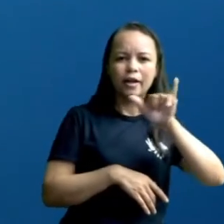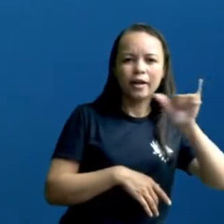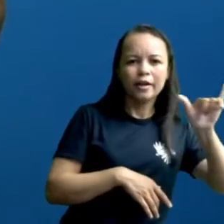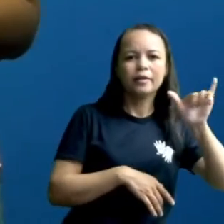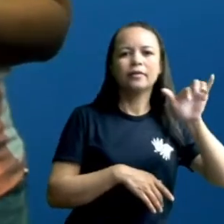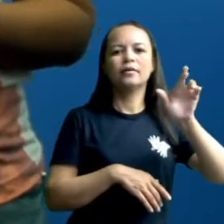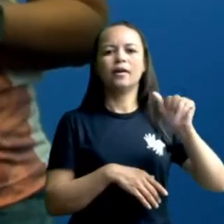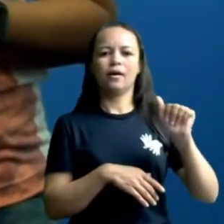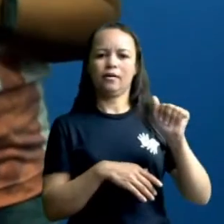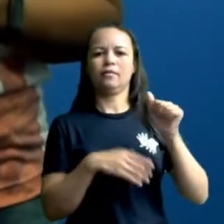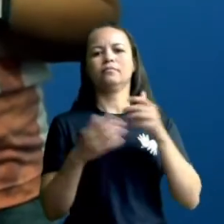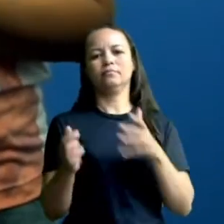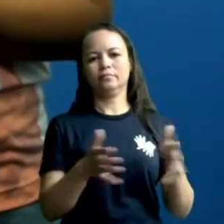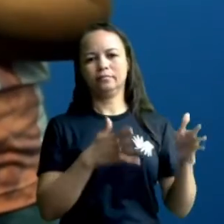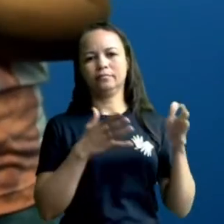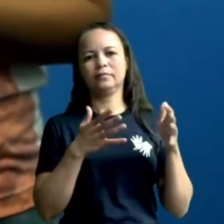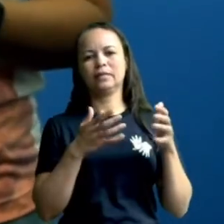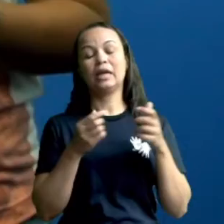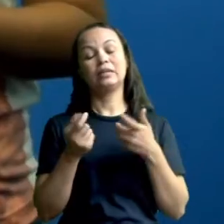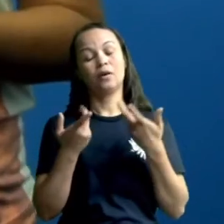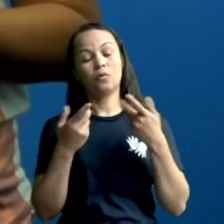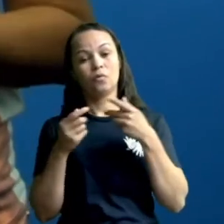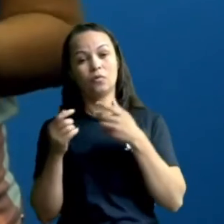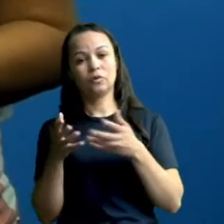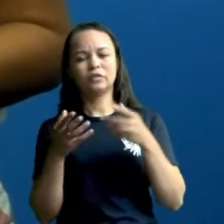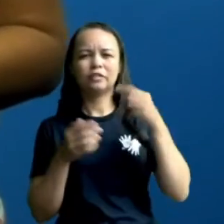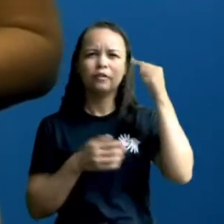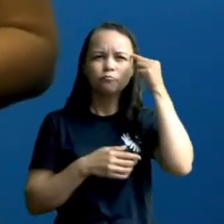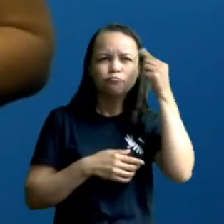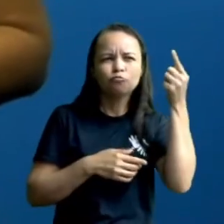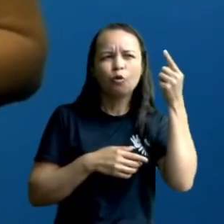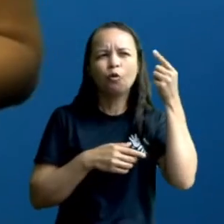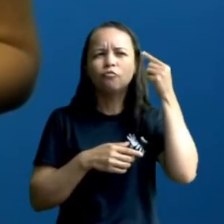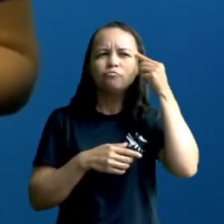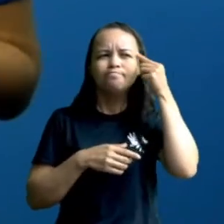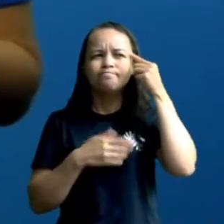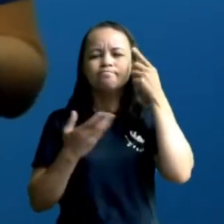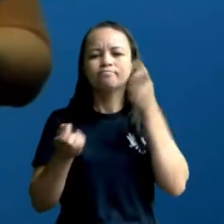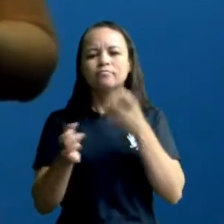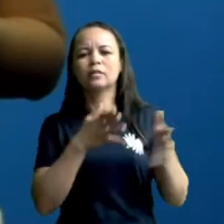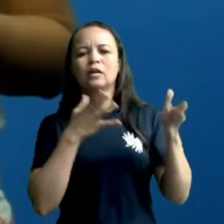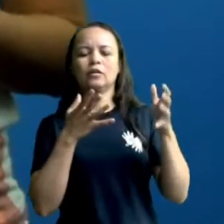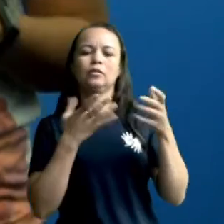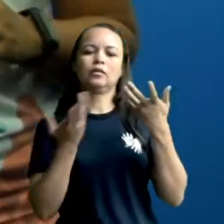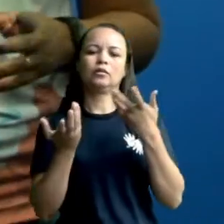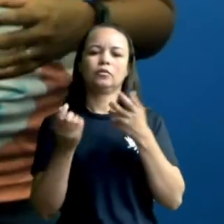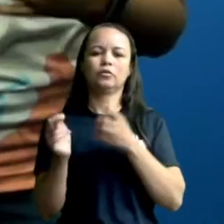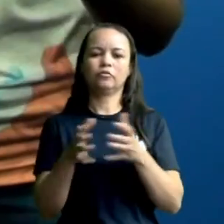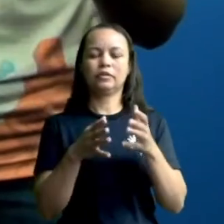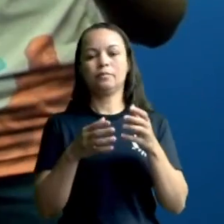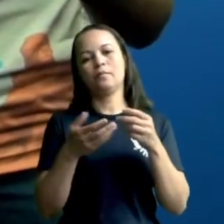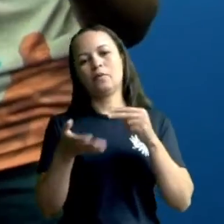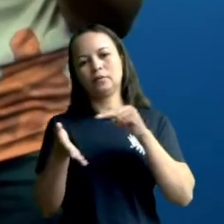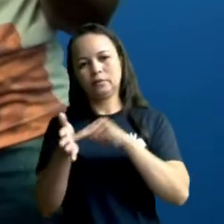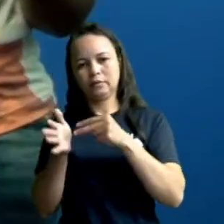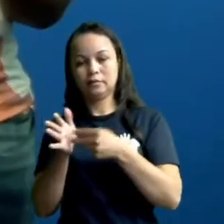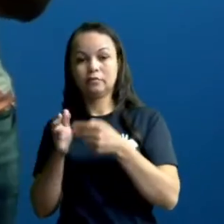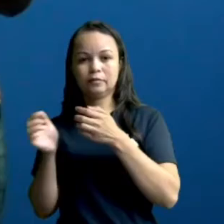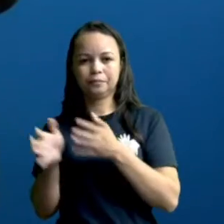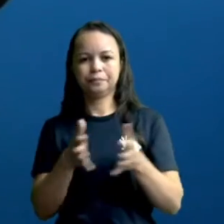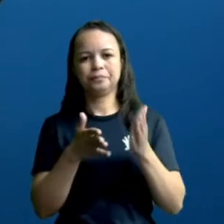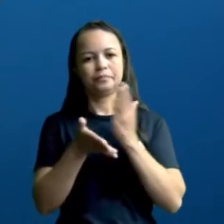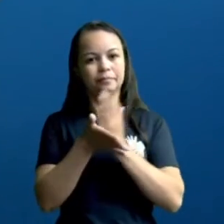a sílaba tônica. Então, quando você tiver dúvida de qual é a sílaba tônica da palavra, você pode fazer esse joguinho. Agora